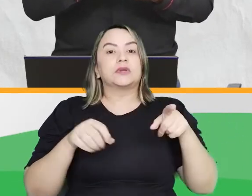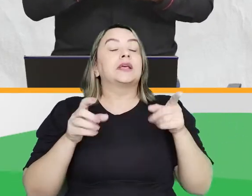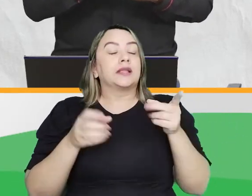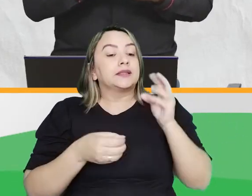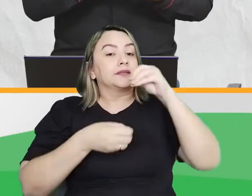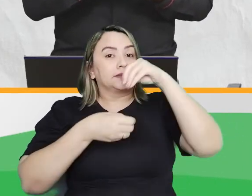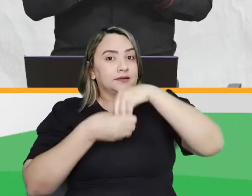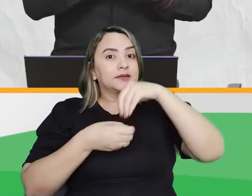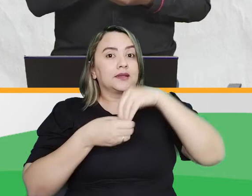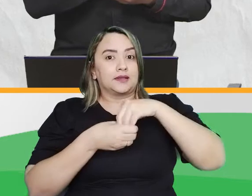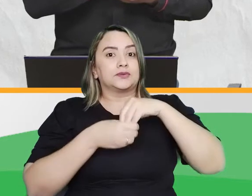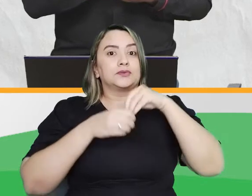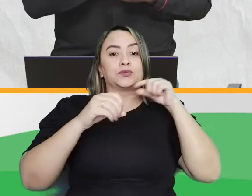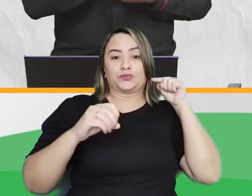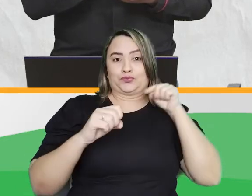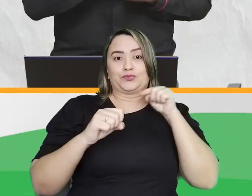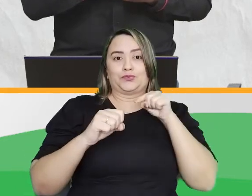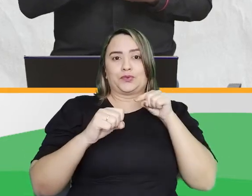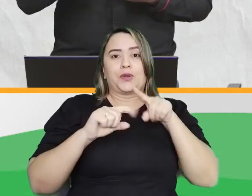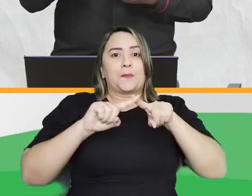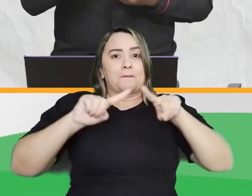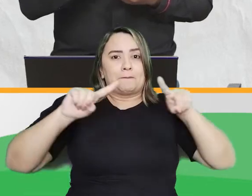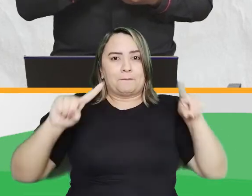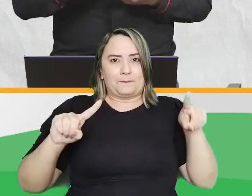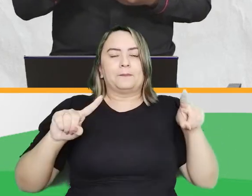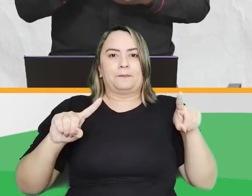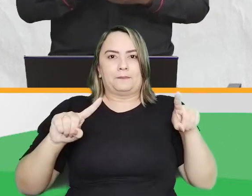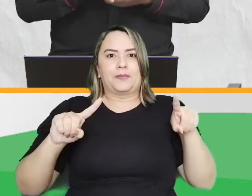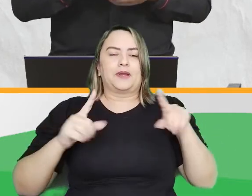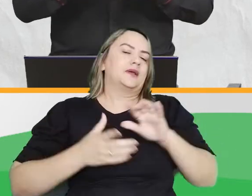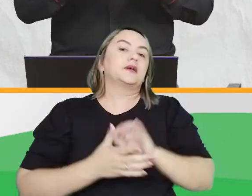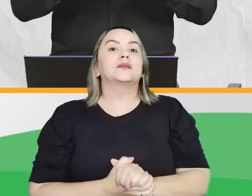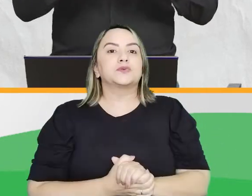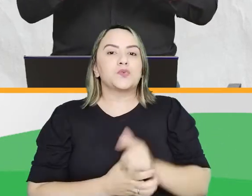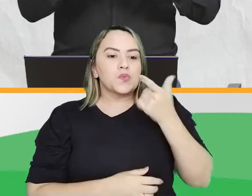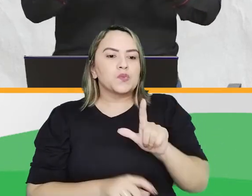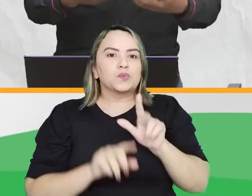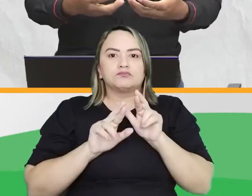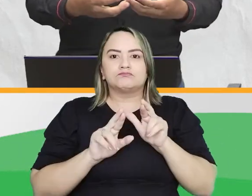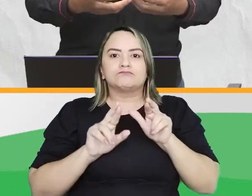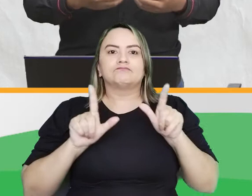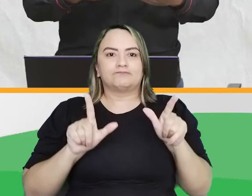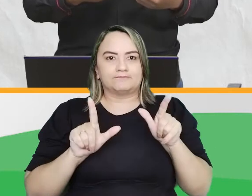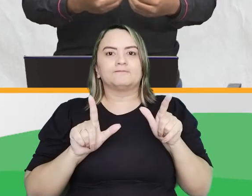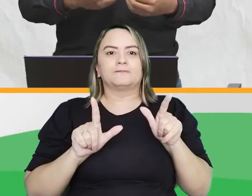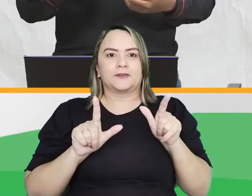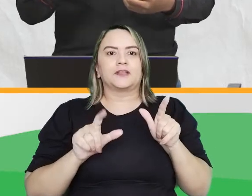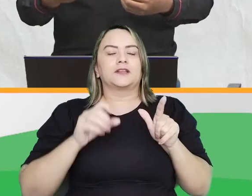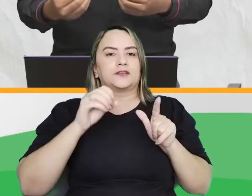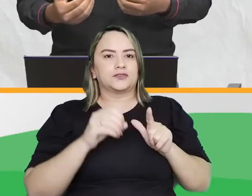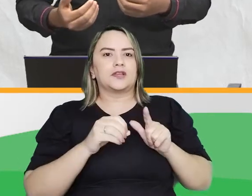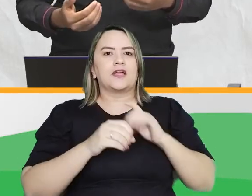núcleo atômico, tá certo? Já os elétrons, eles ficam em uma região denominada de eletrosfera. A depender